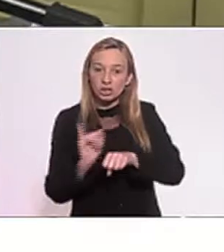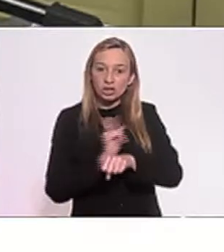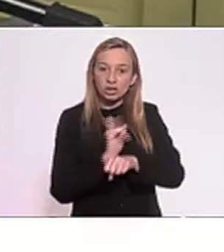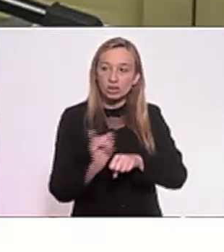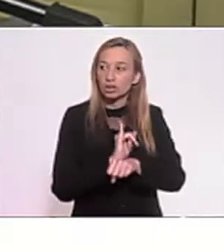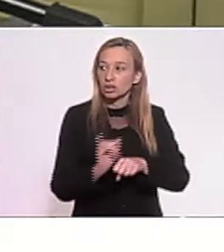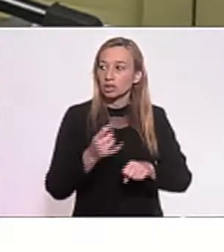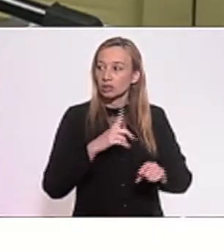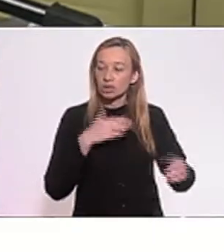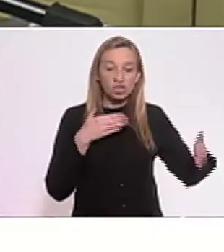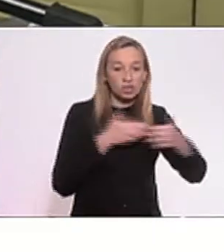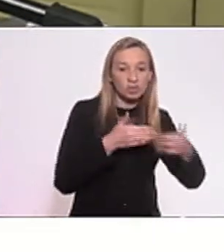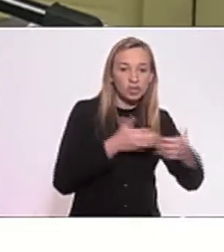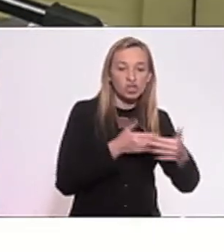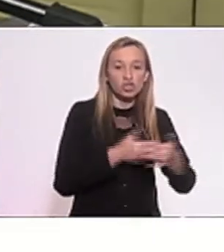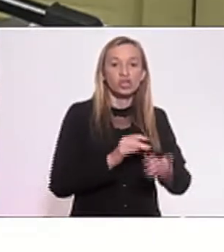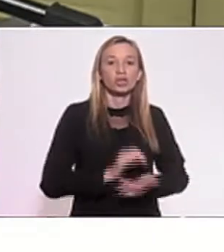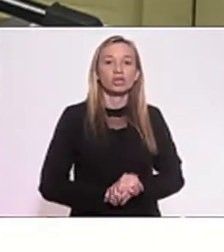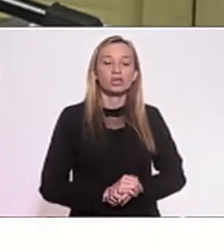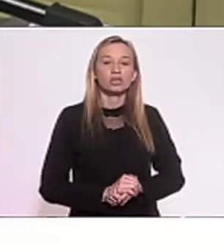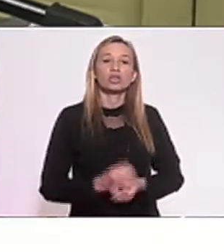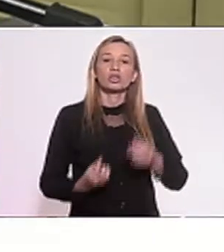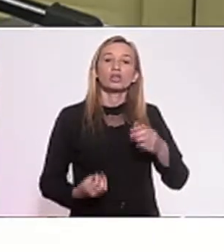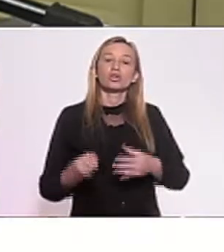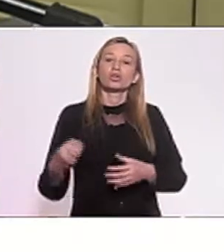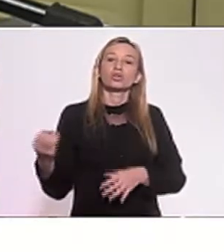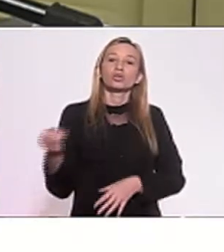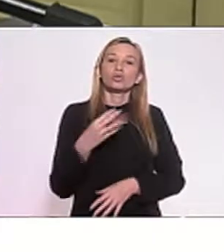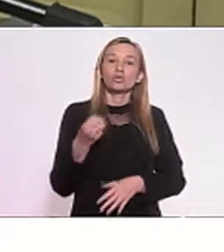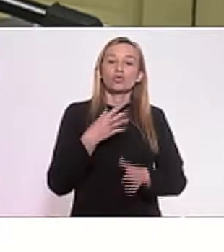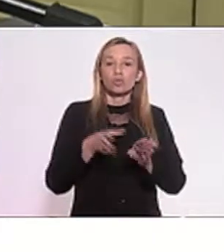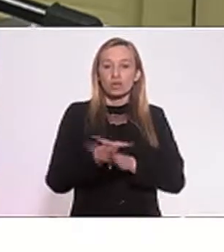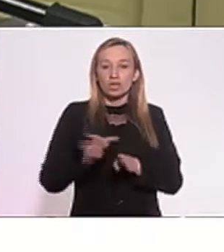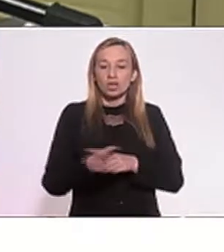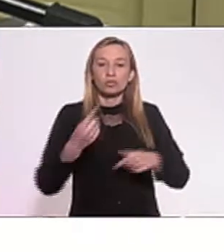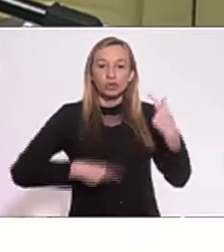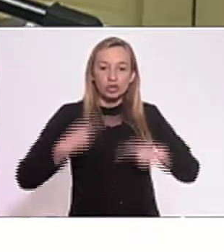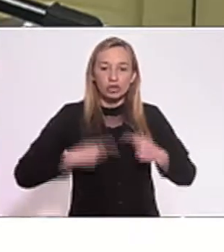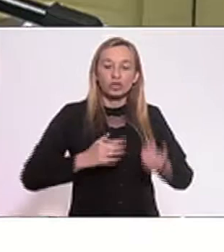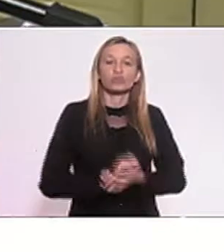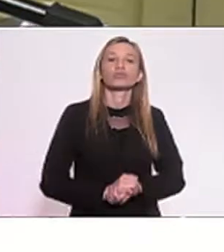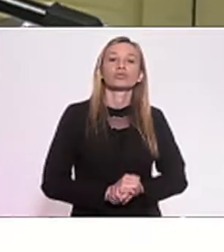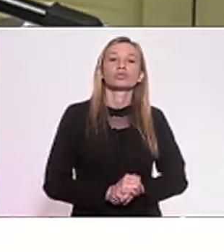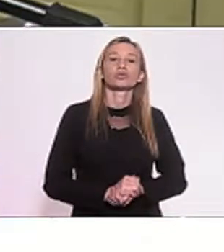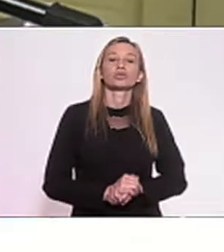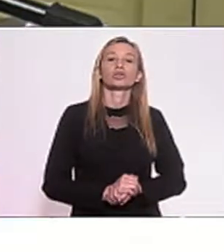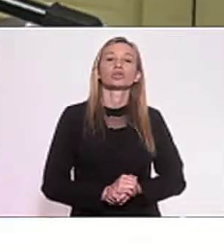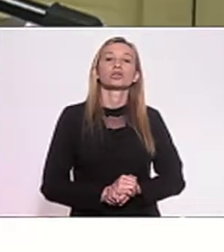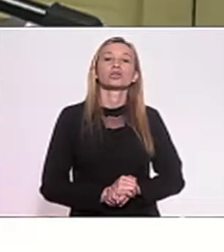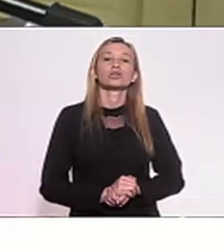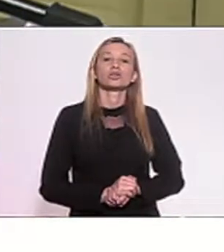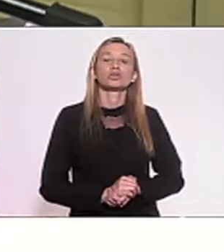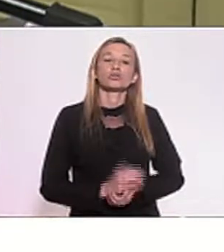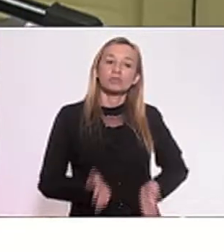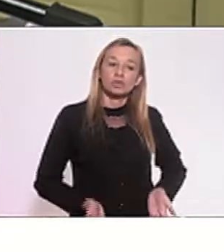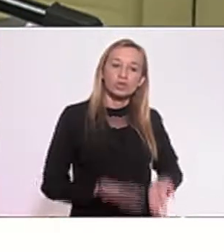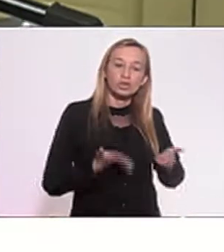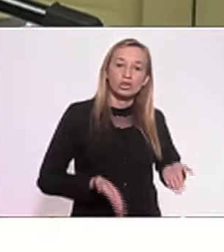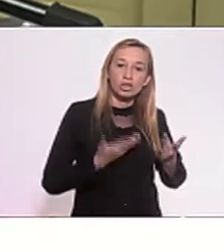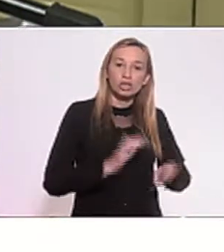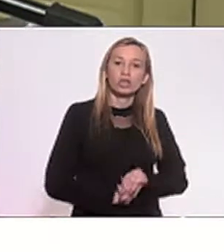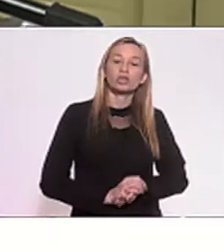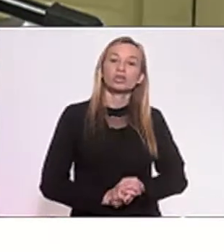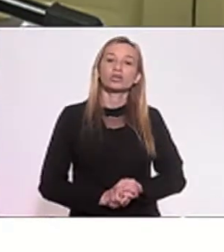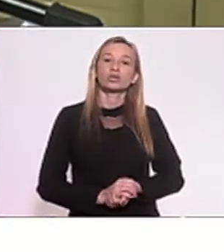sejam interrompidas em face de novas orientações políticas. Recomenda-se intensificar o estímulo à implementação